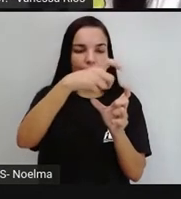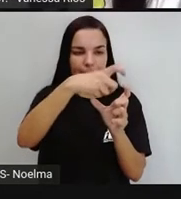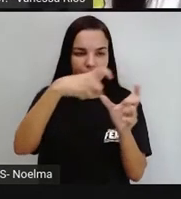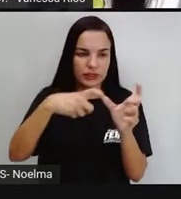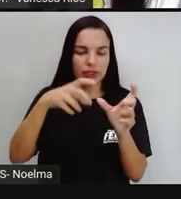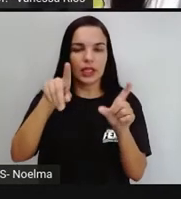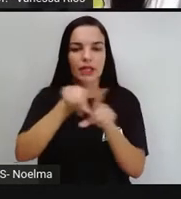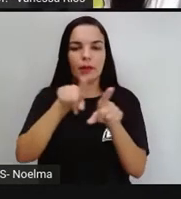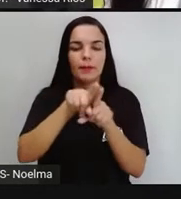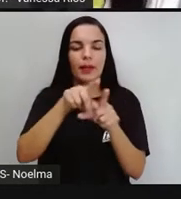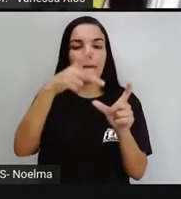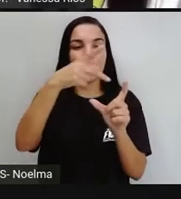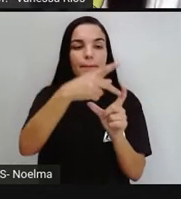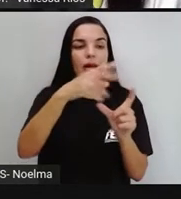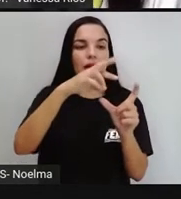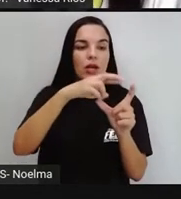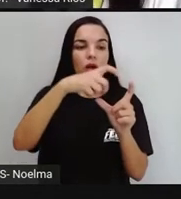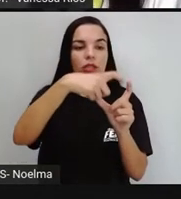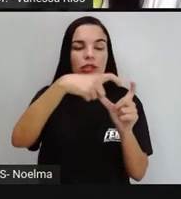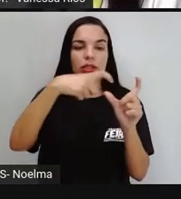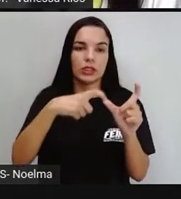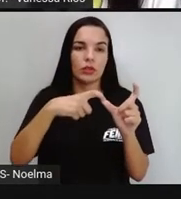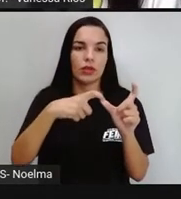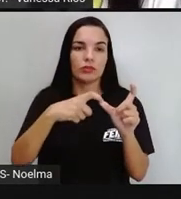proparoxítonas.